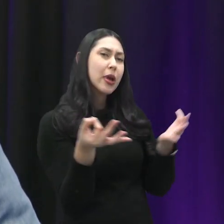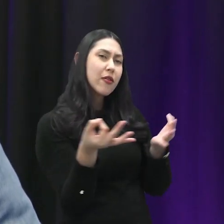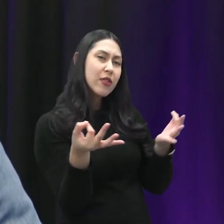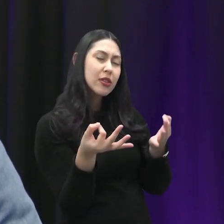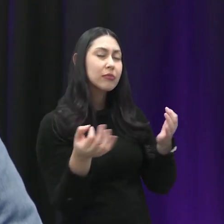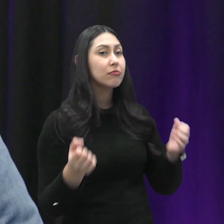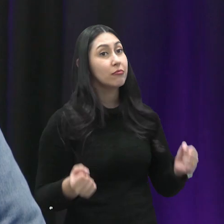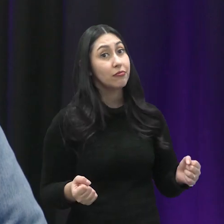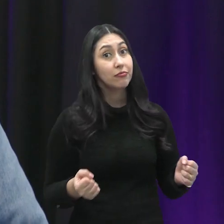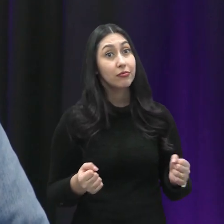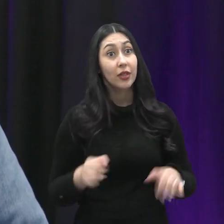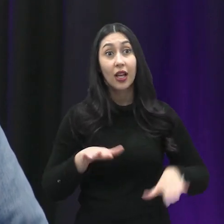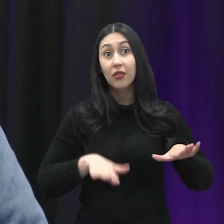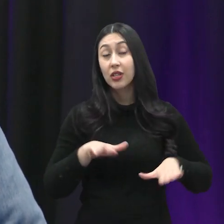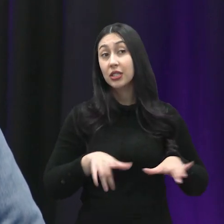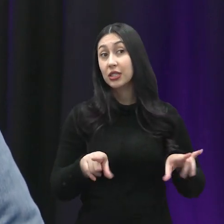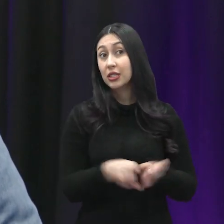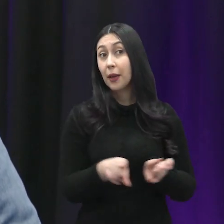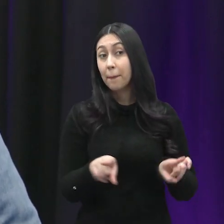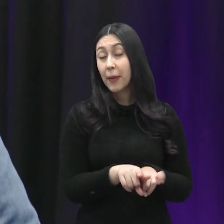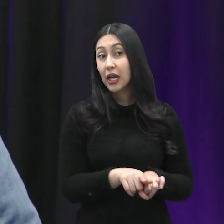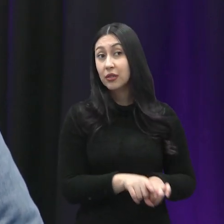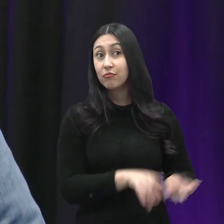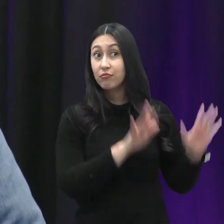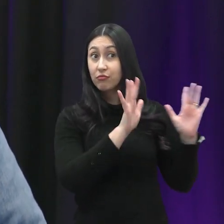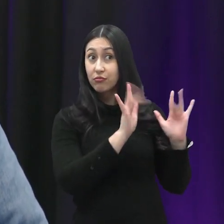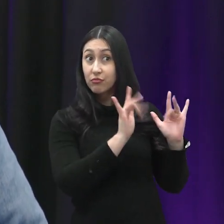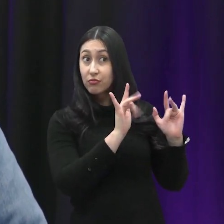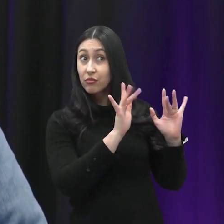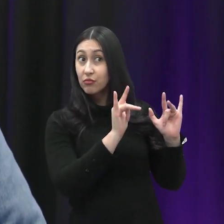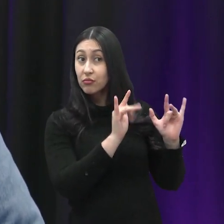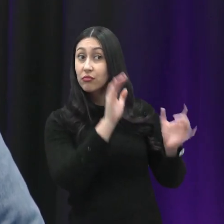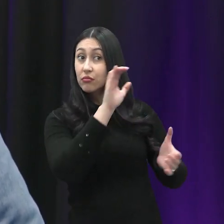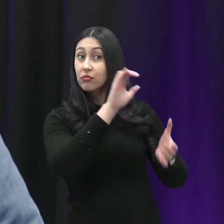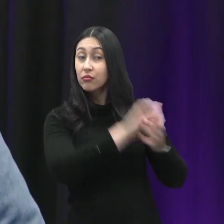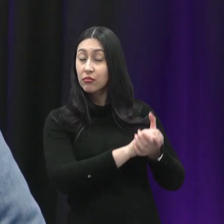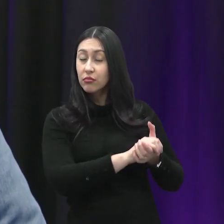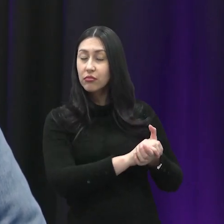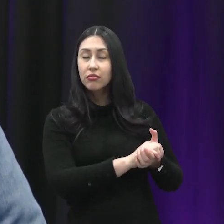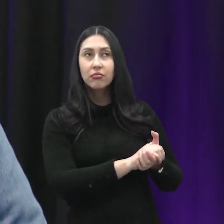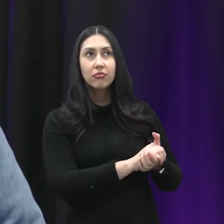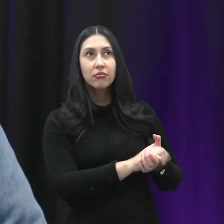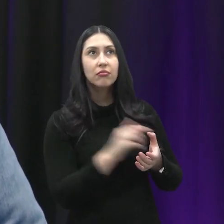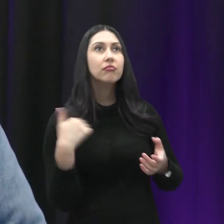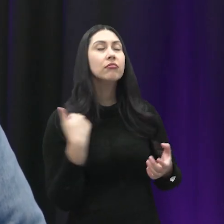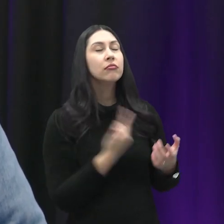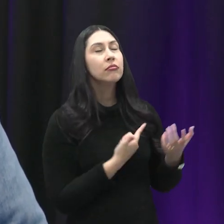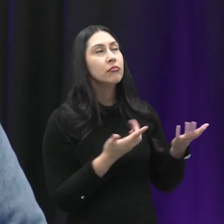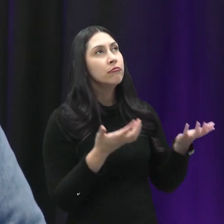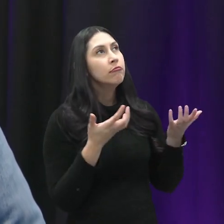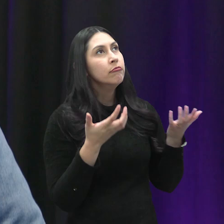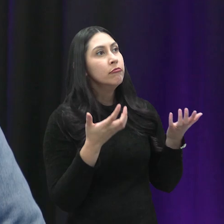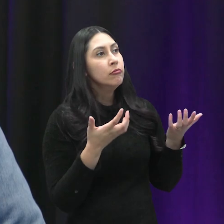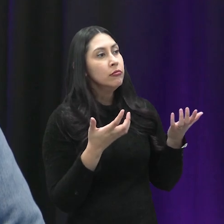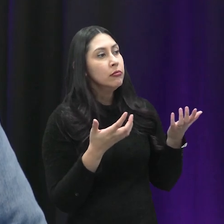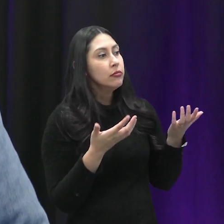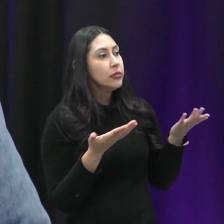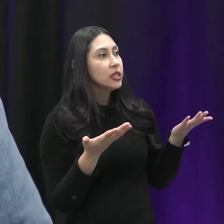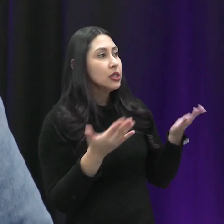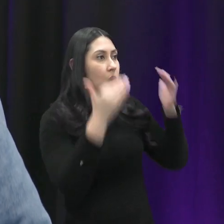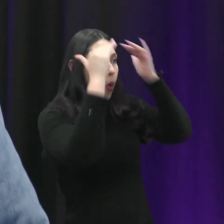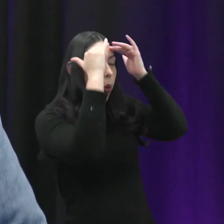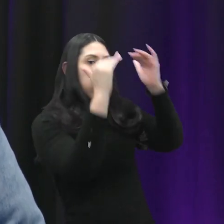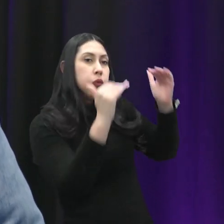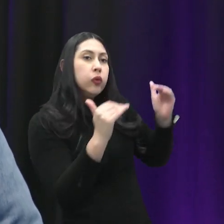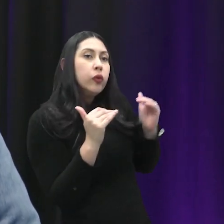feito? Né? O parceiro que a gente quer, ou a parceira que a gente quer que faça aquilo que a gente quer, aquilo que a